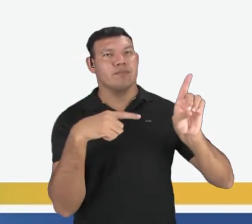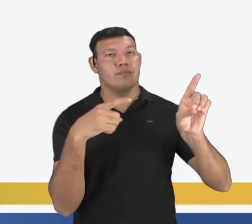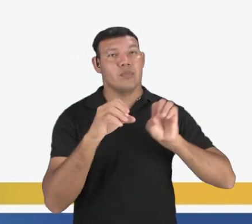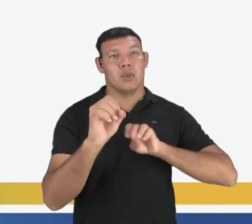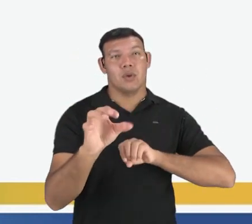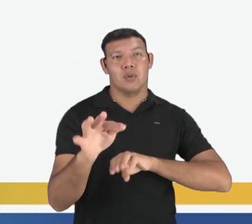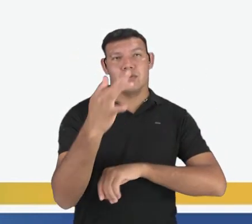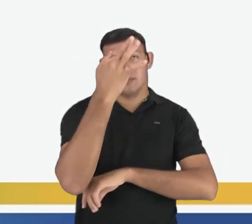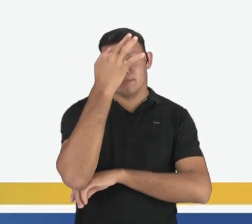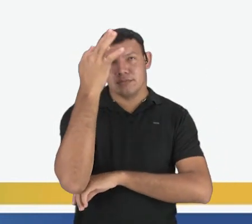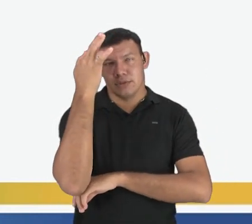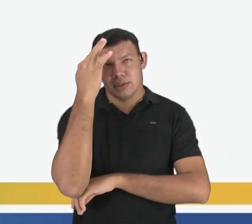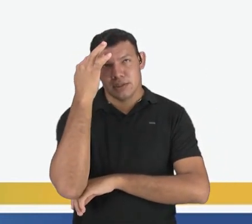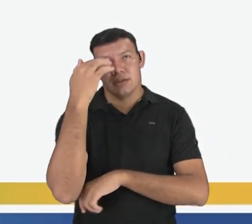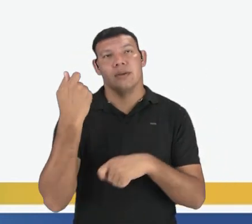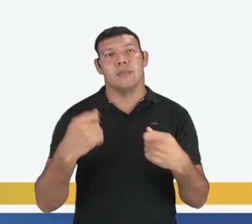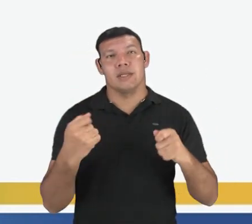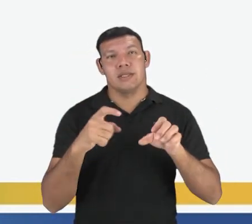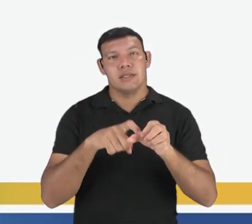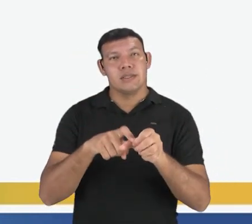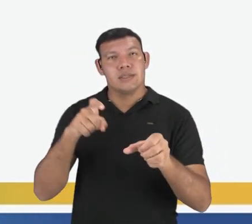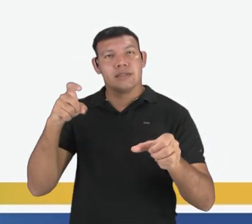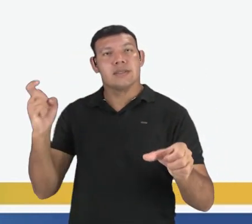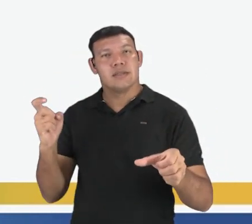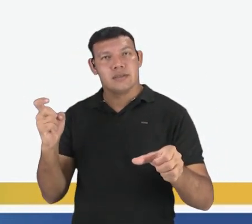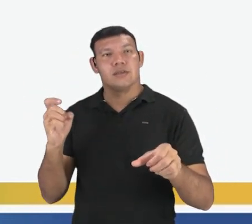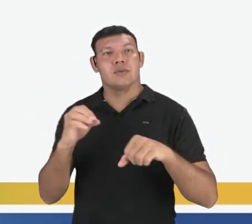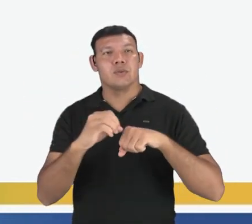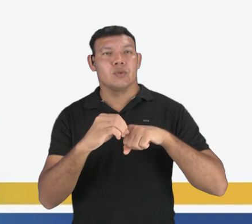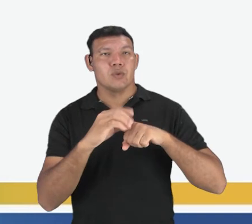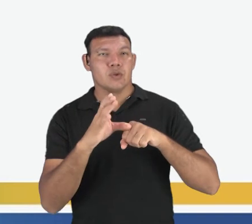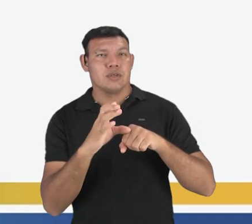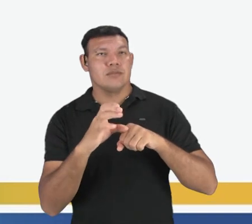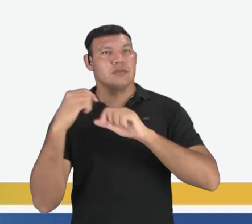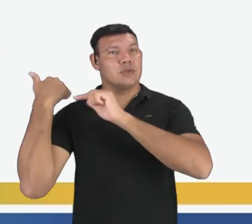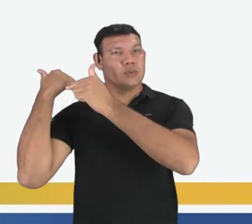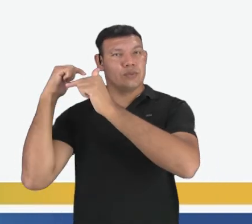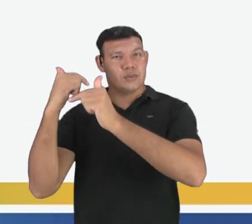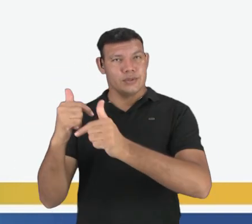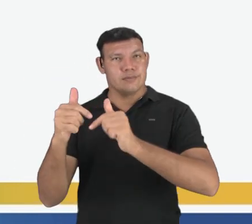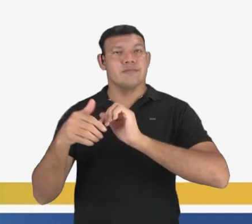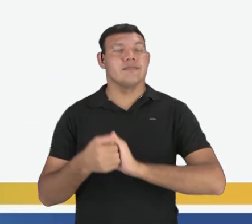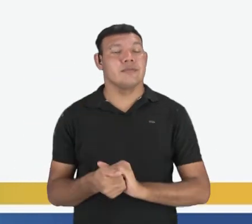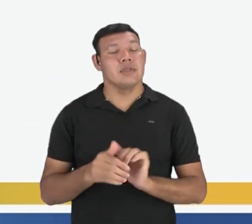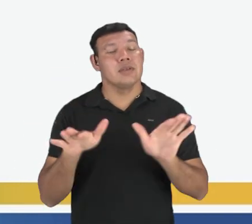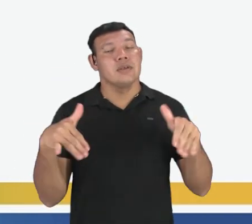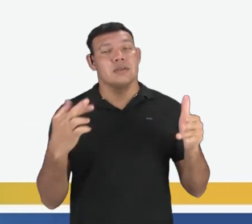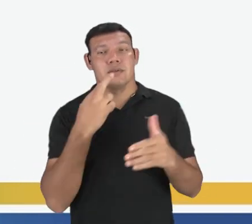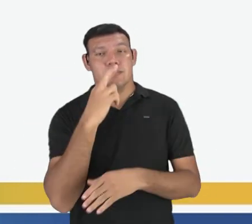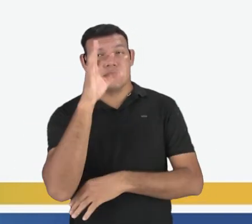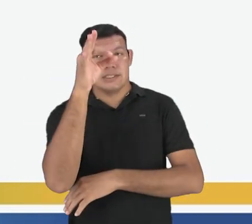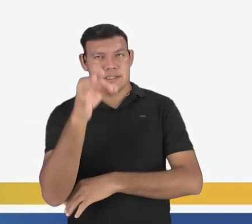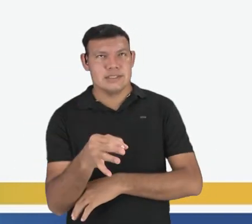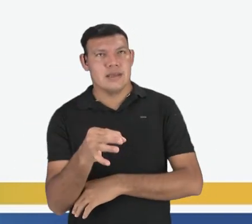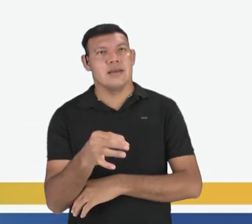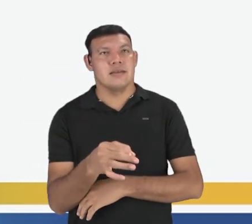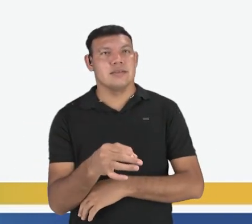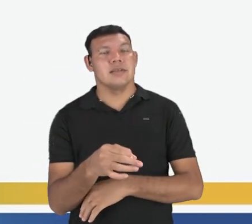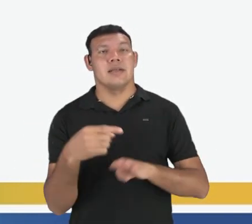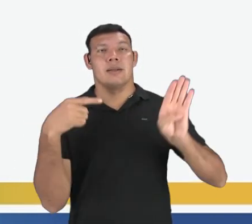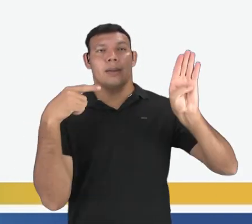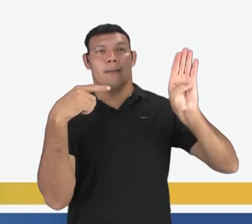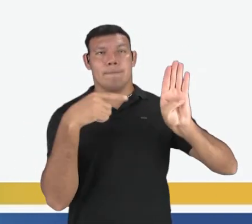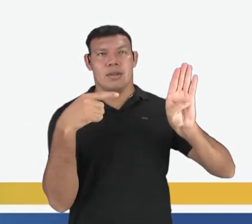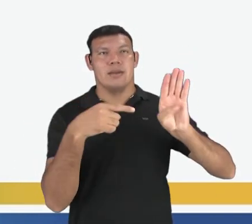precisa, portanto, ser independente do conhecimento da tradição, né? Então, a nossa questão realmente é a